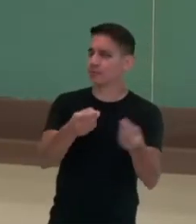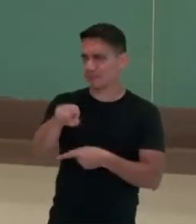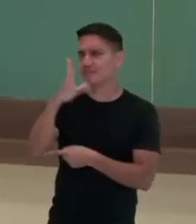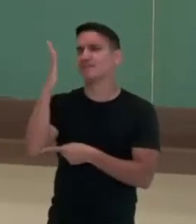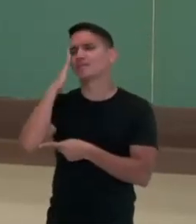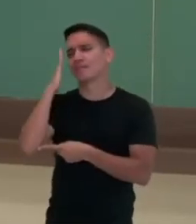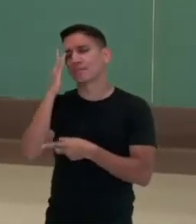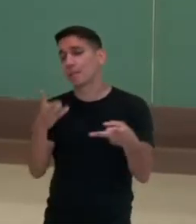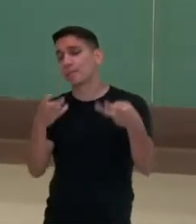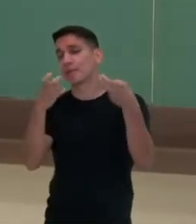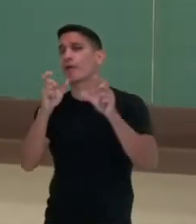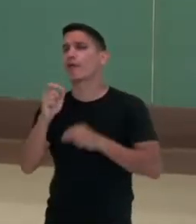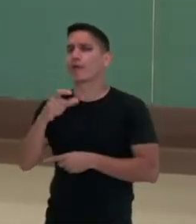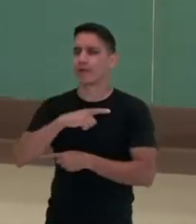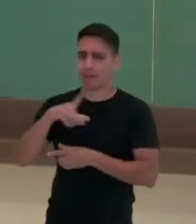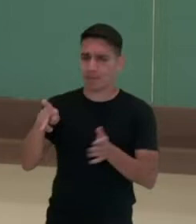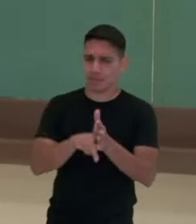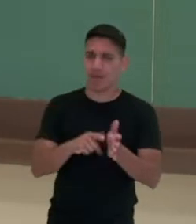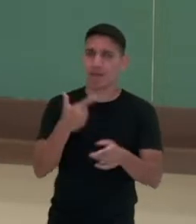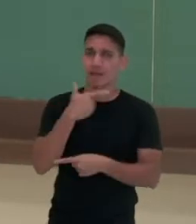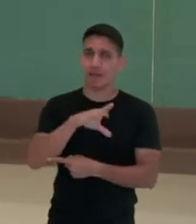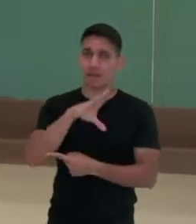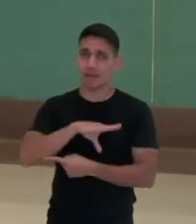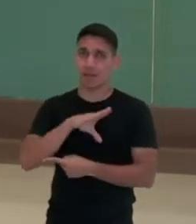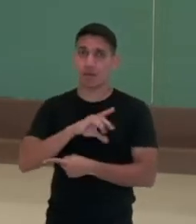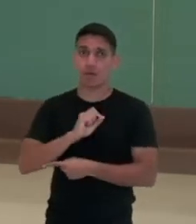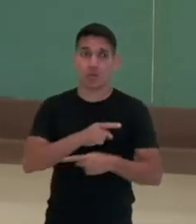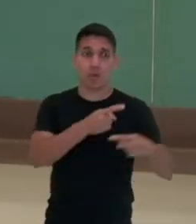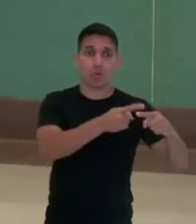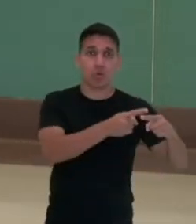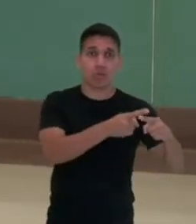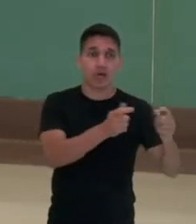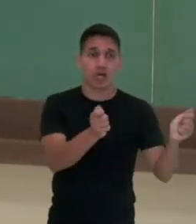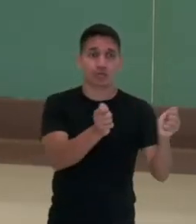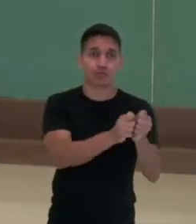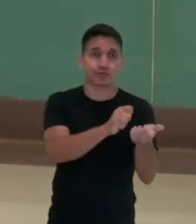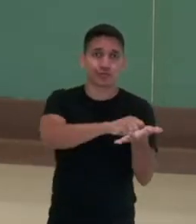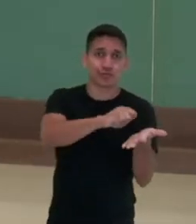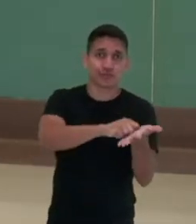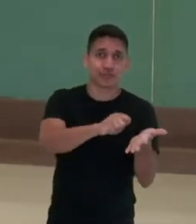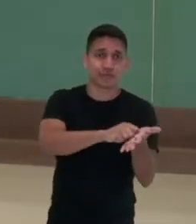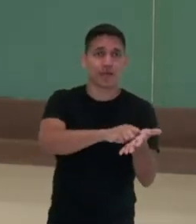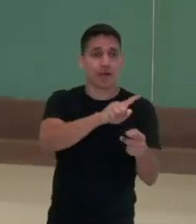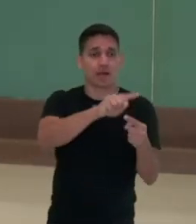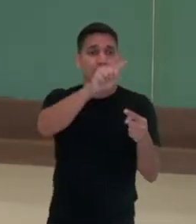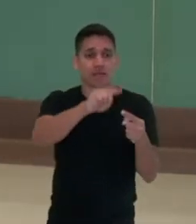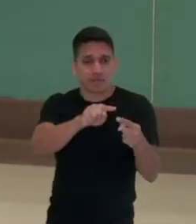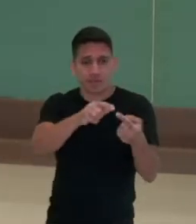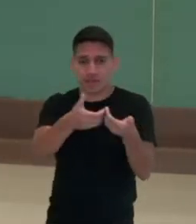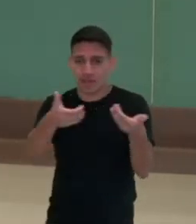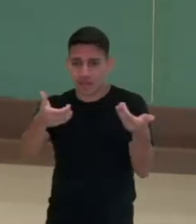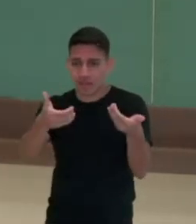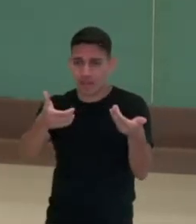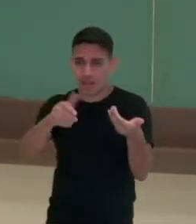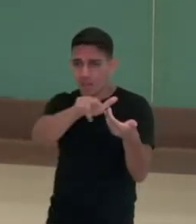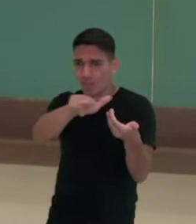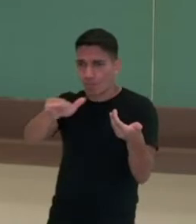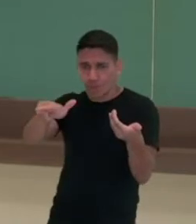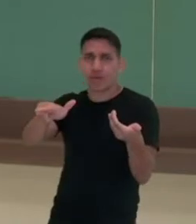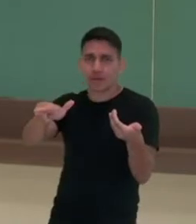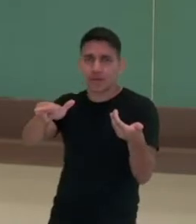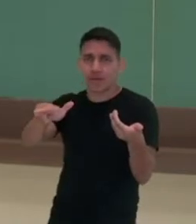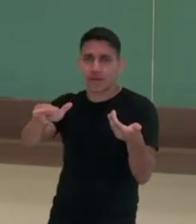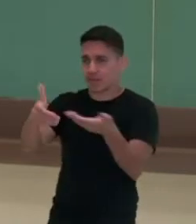pararam para perceber que nós temos aí o porquê tudo junto e com acento circunflexo, separado sem acento